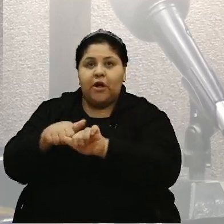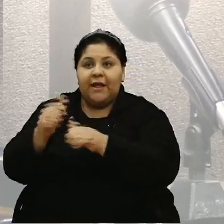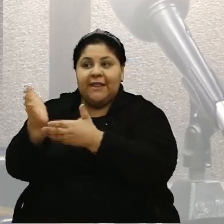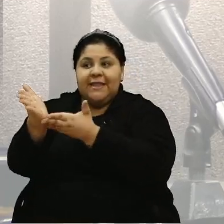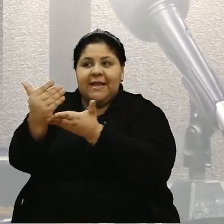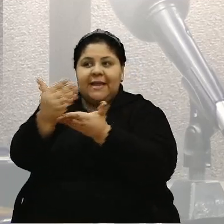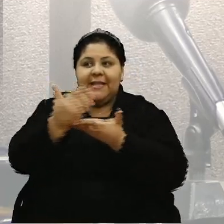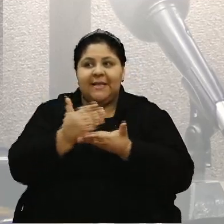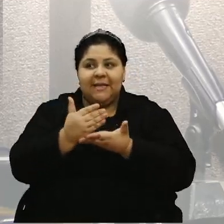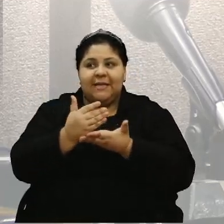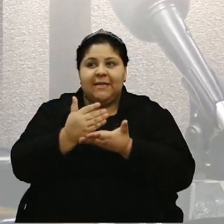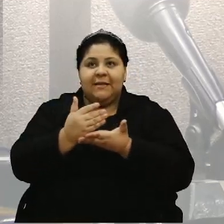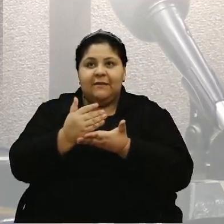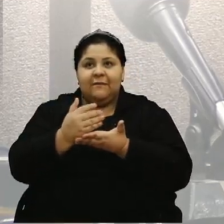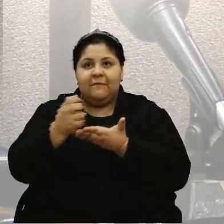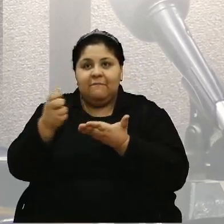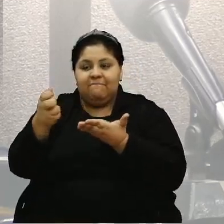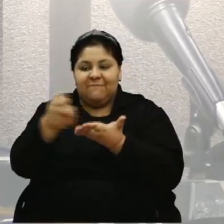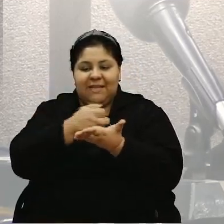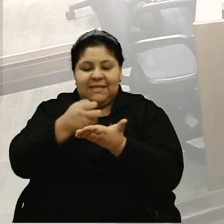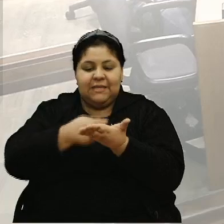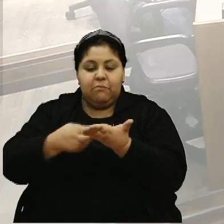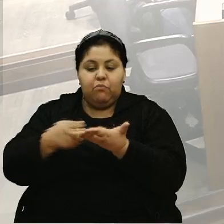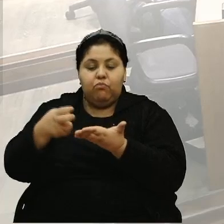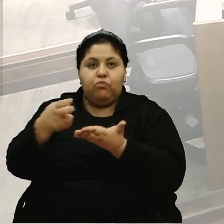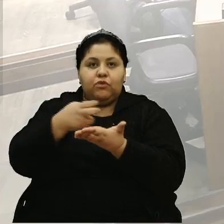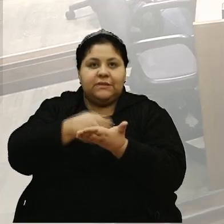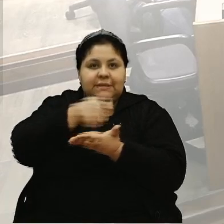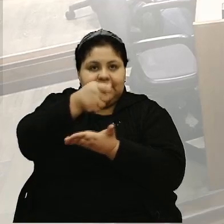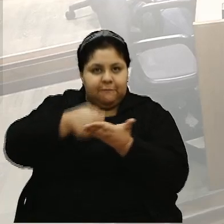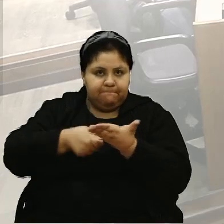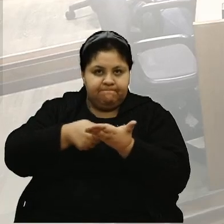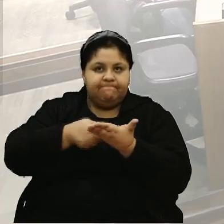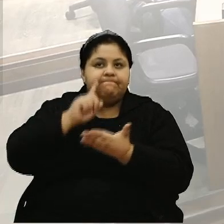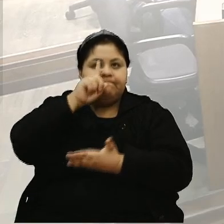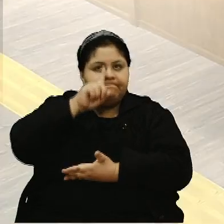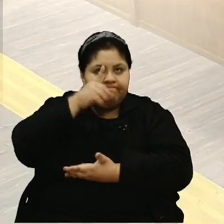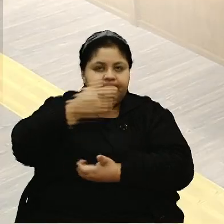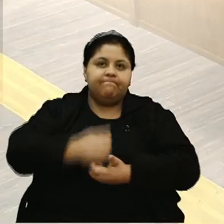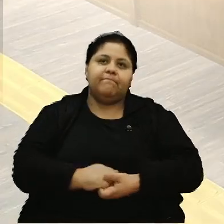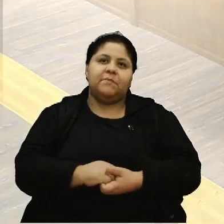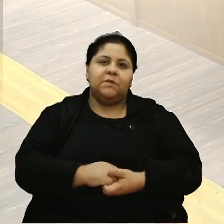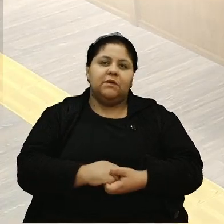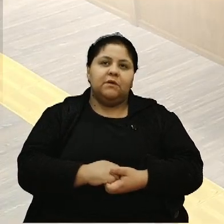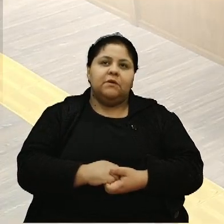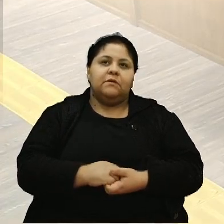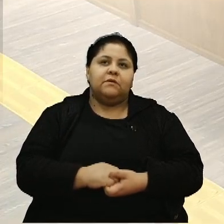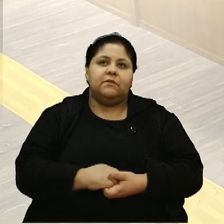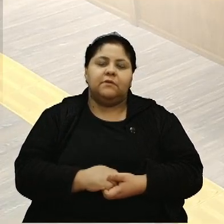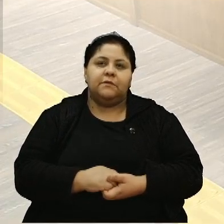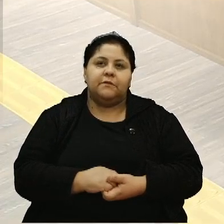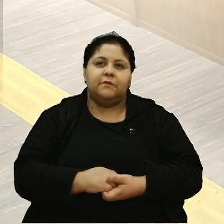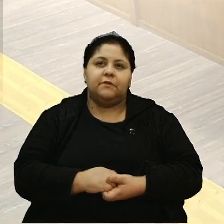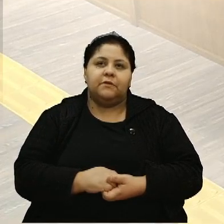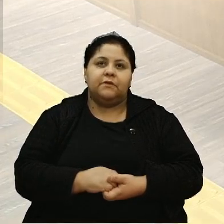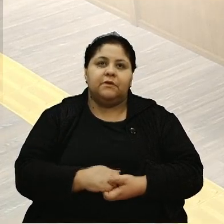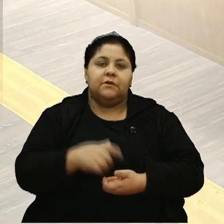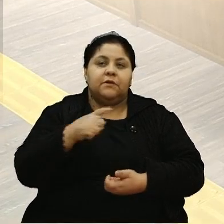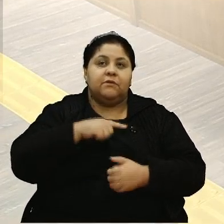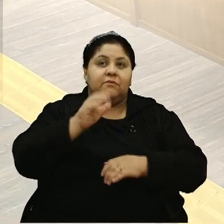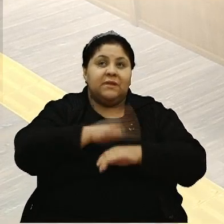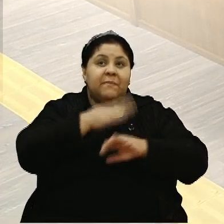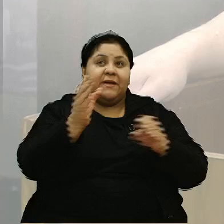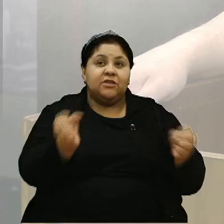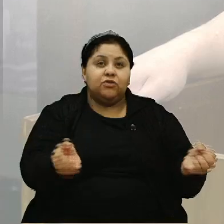da tributação. Então isso é muito perigoso. Exatamente, isso acaba tendo a fuga de investidores, não existe mais o